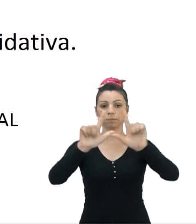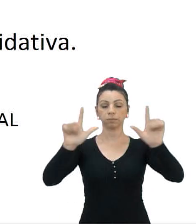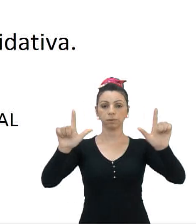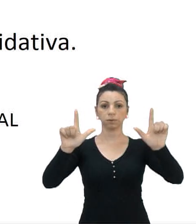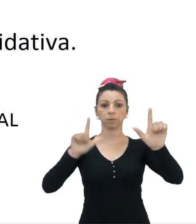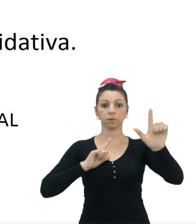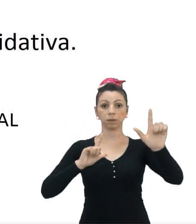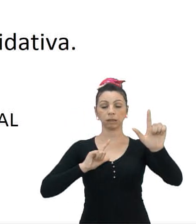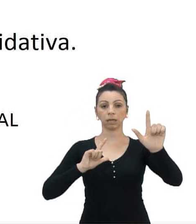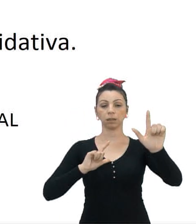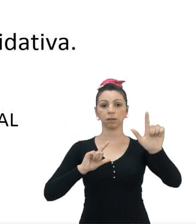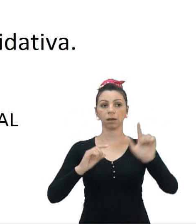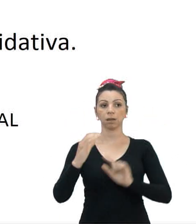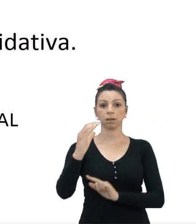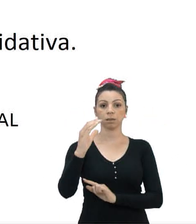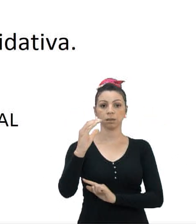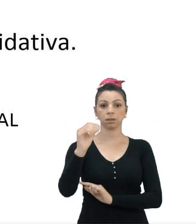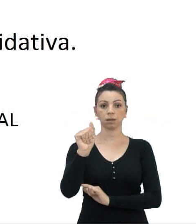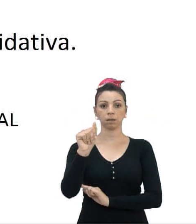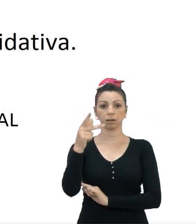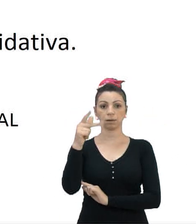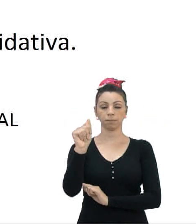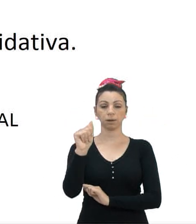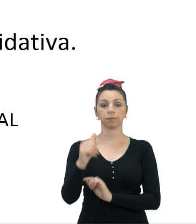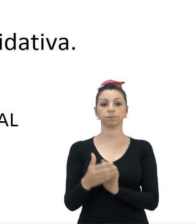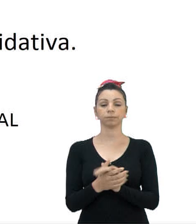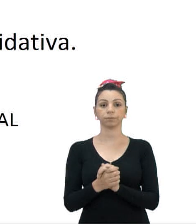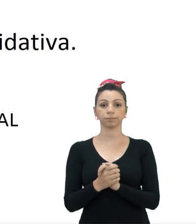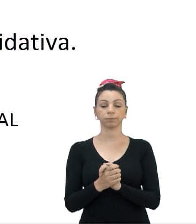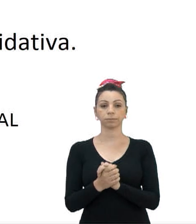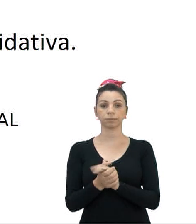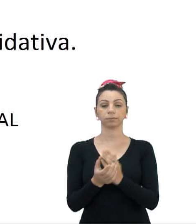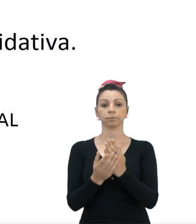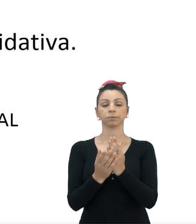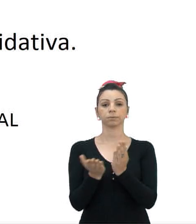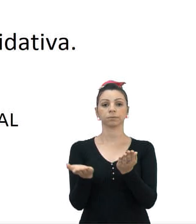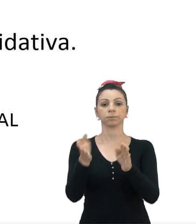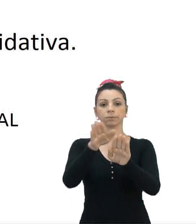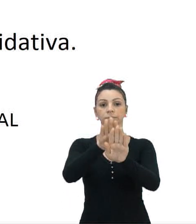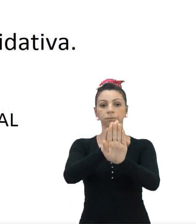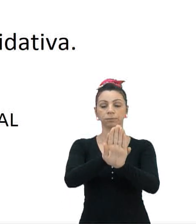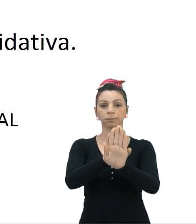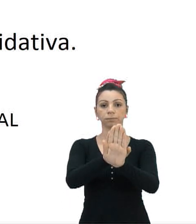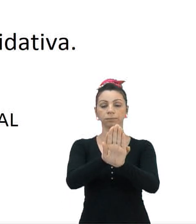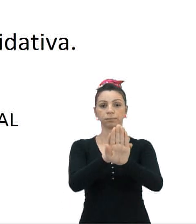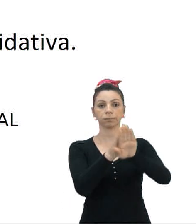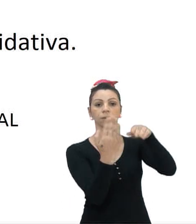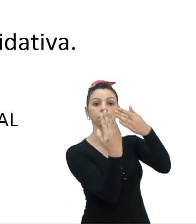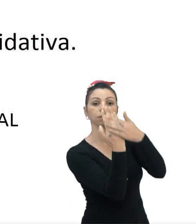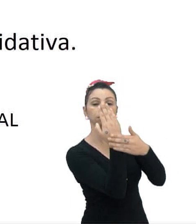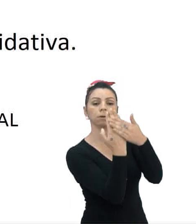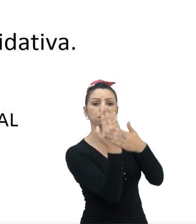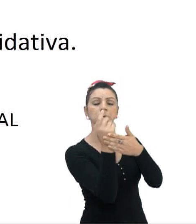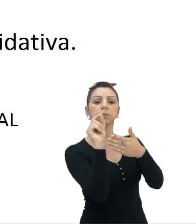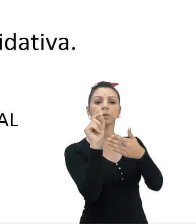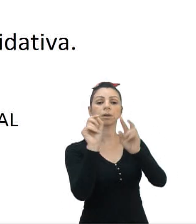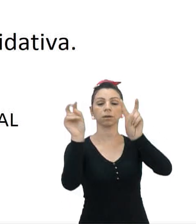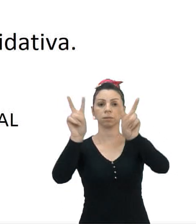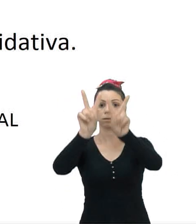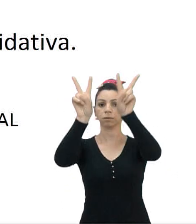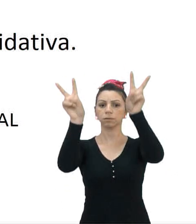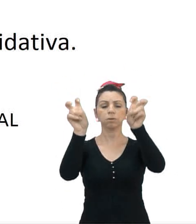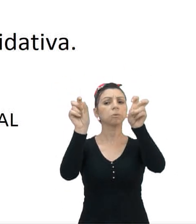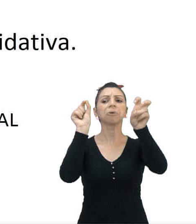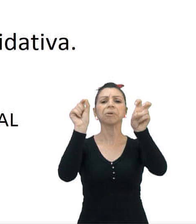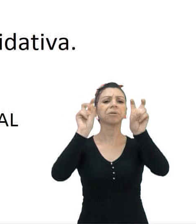uma capa. Então, esse folheto é uma capa. O que vai ter nessa capa? Um título. O que